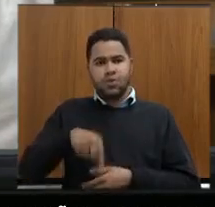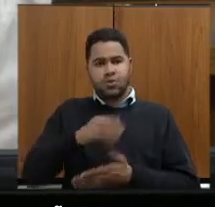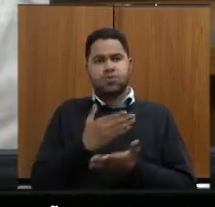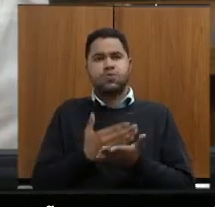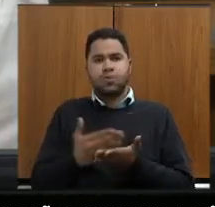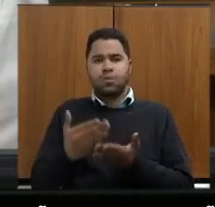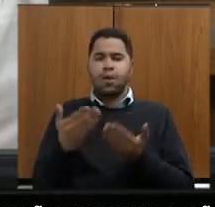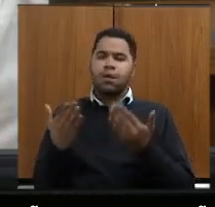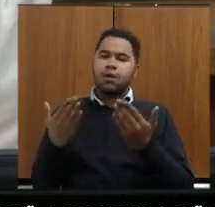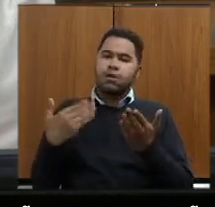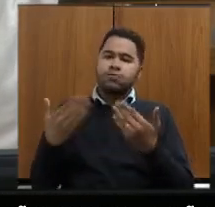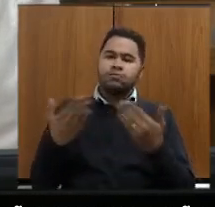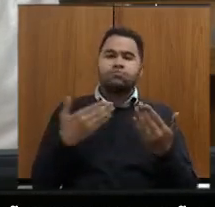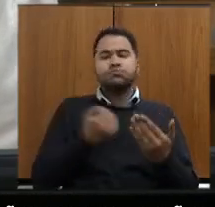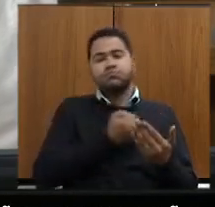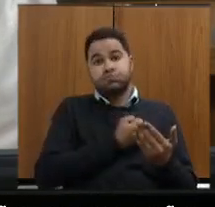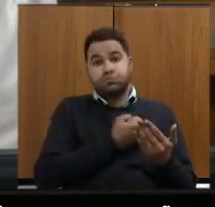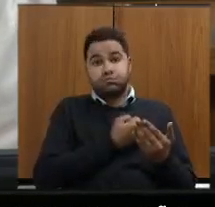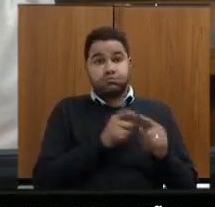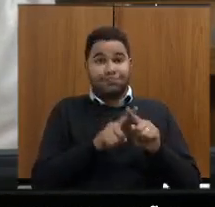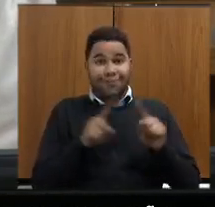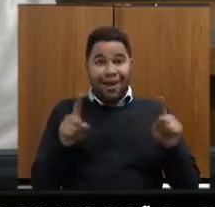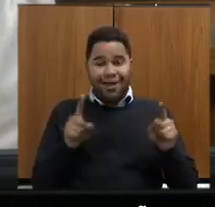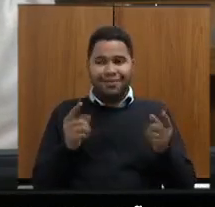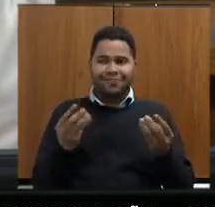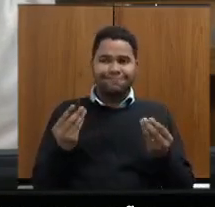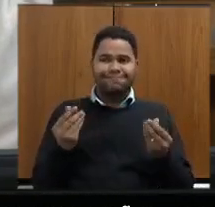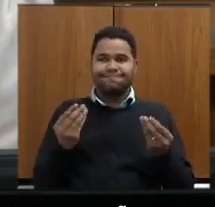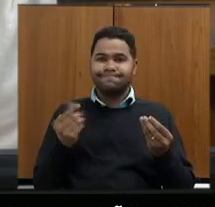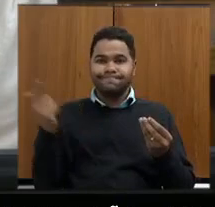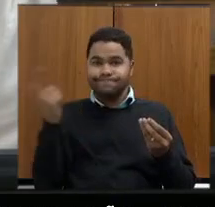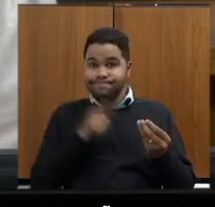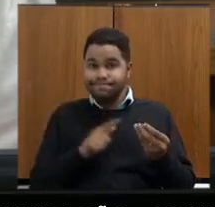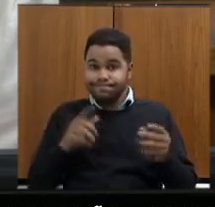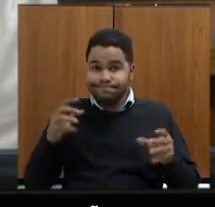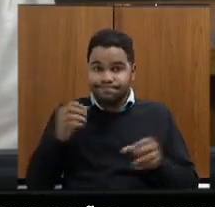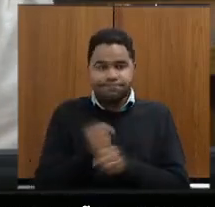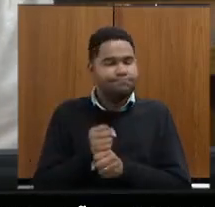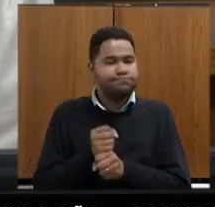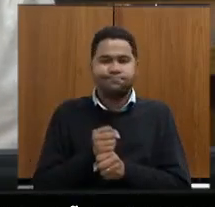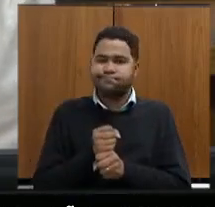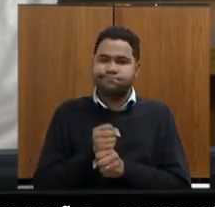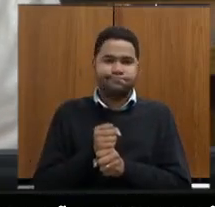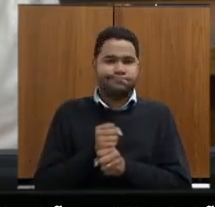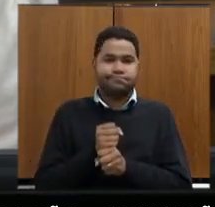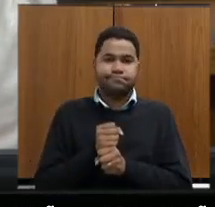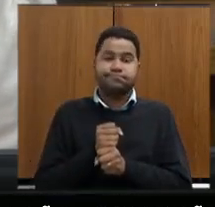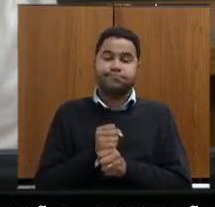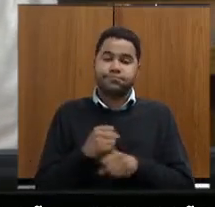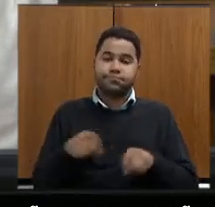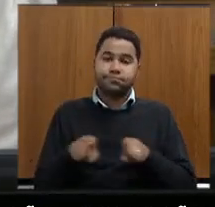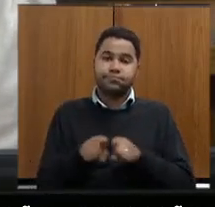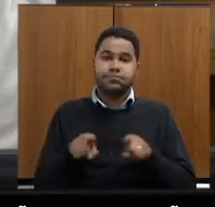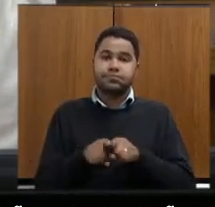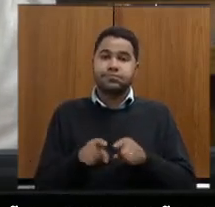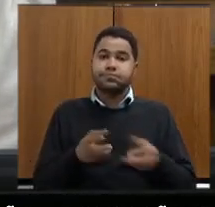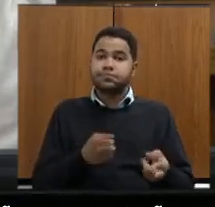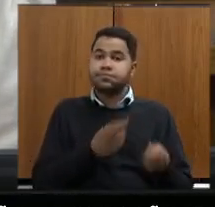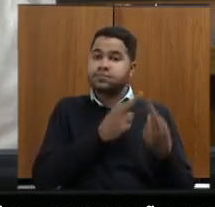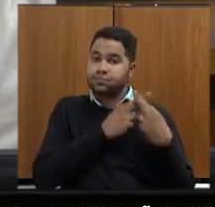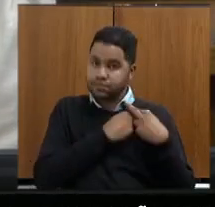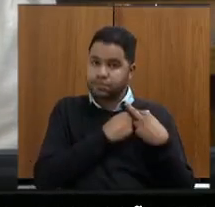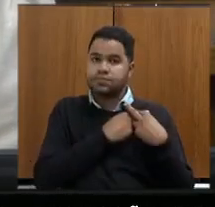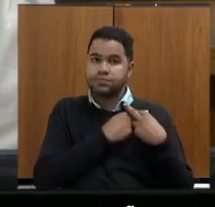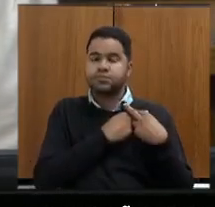começamos uma conversa sobre valores mas nós estamos muito longe de chegar em qualquer acordo sobre esse ponto e eu tenho O que